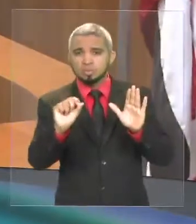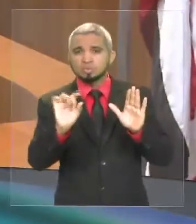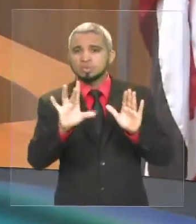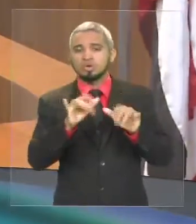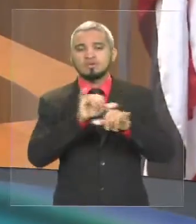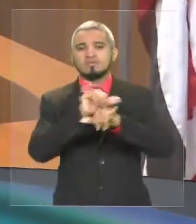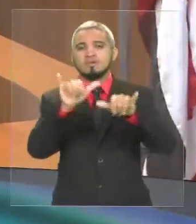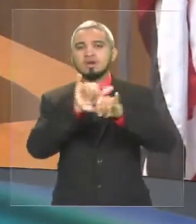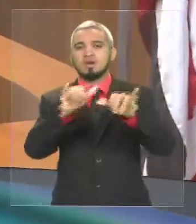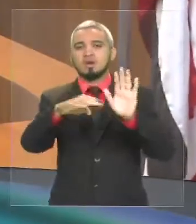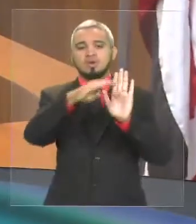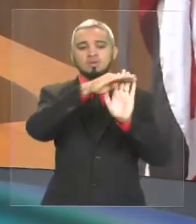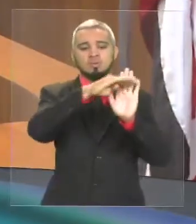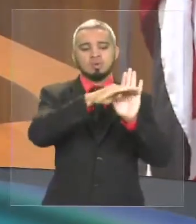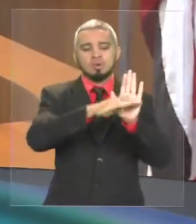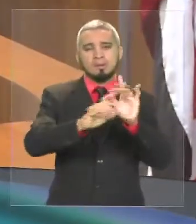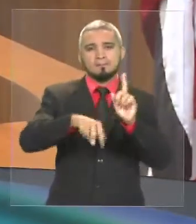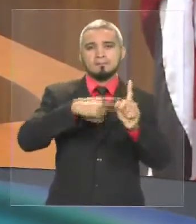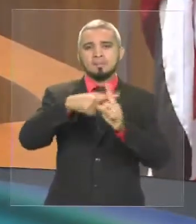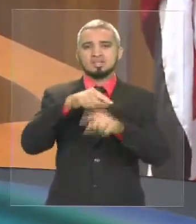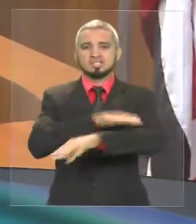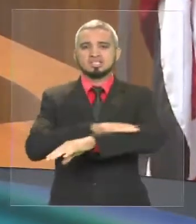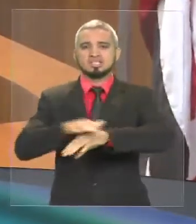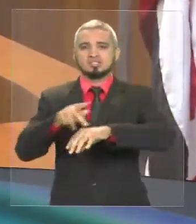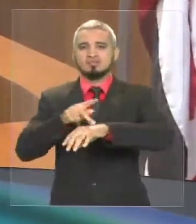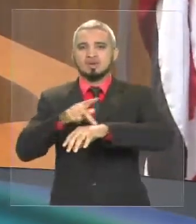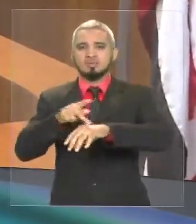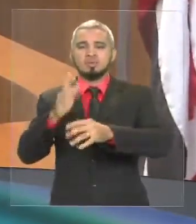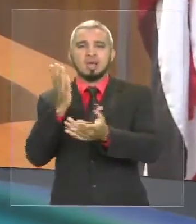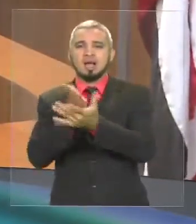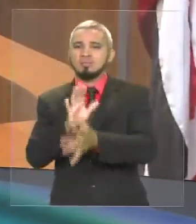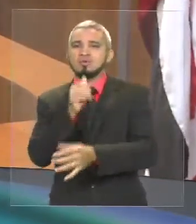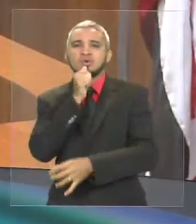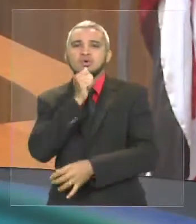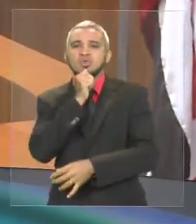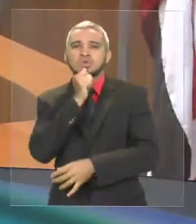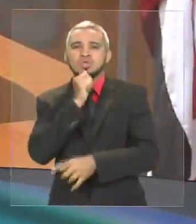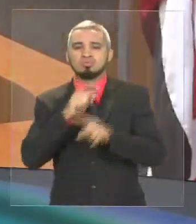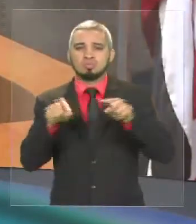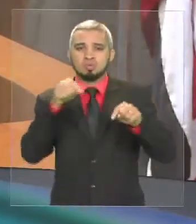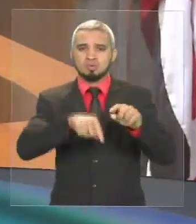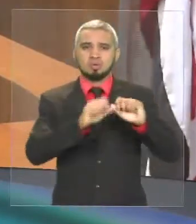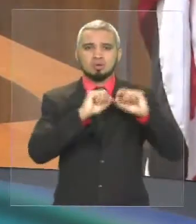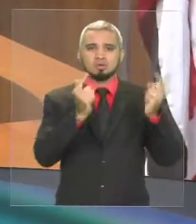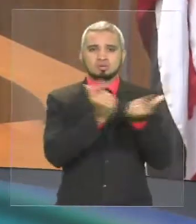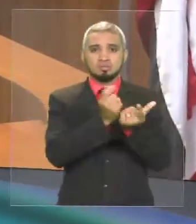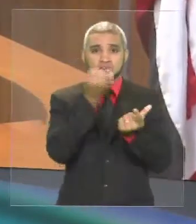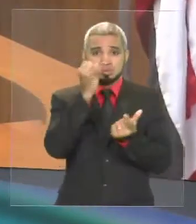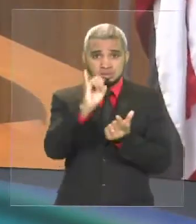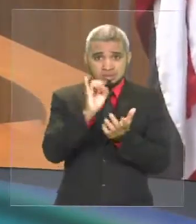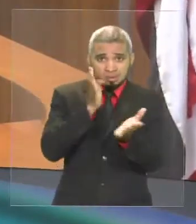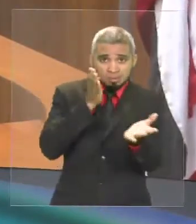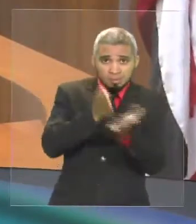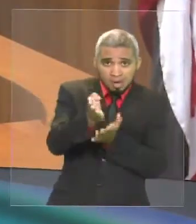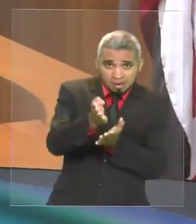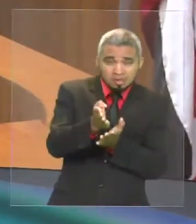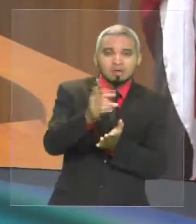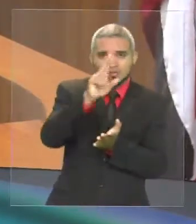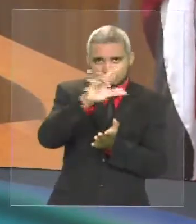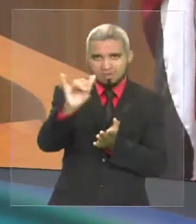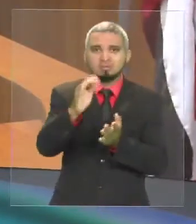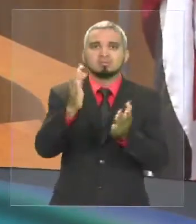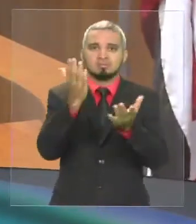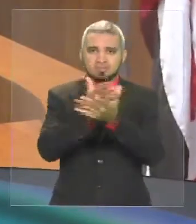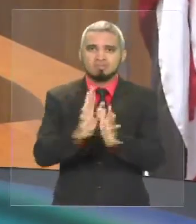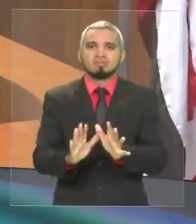programa Mais Asfalto não acabou, porque o que essa casa vai fazer é simplesmente acabar com o programa Mais Asfalto, porque será